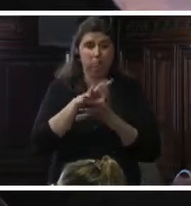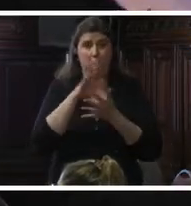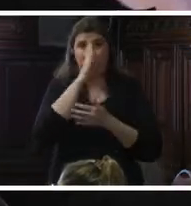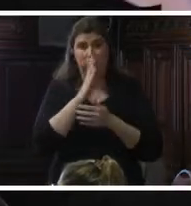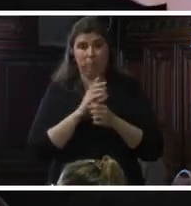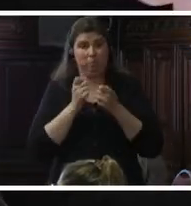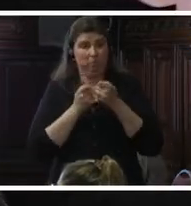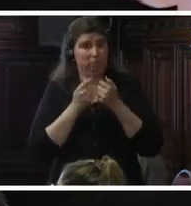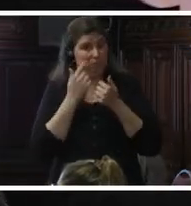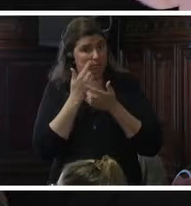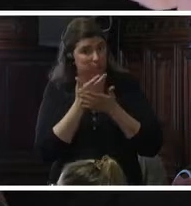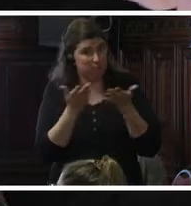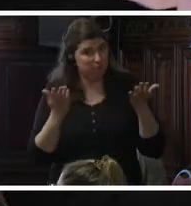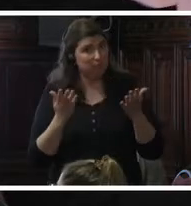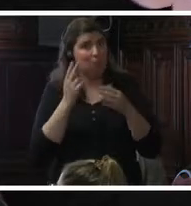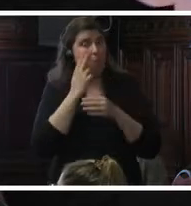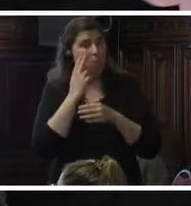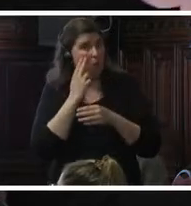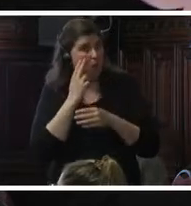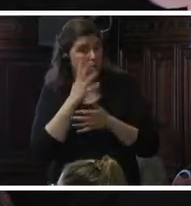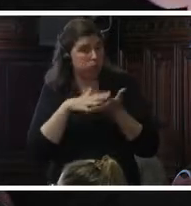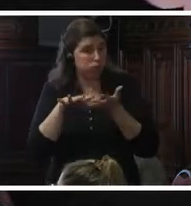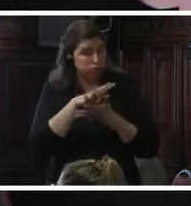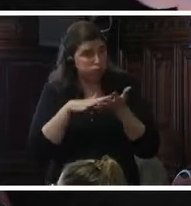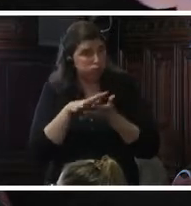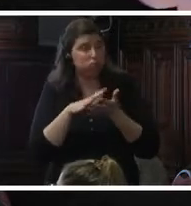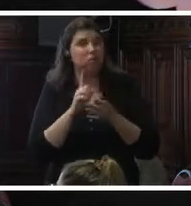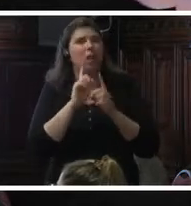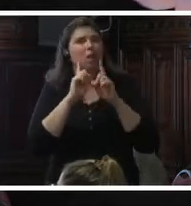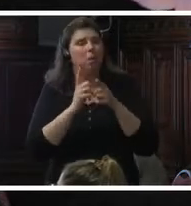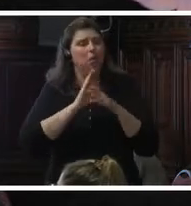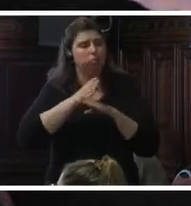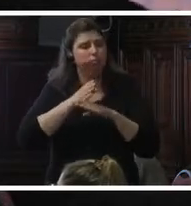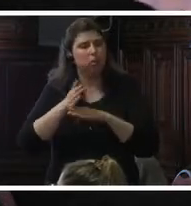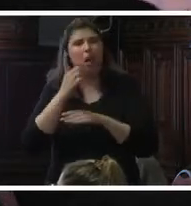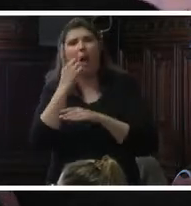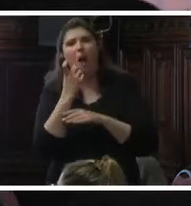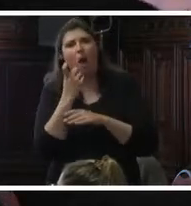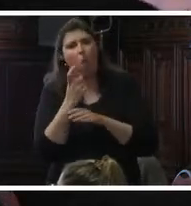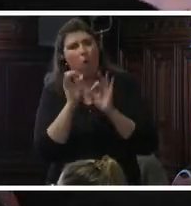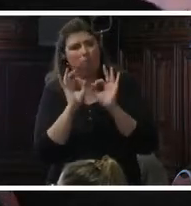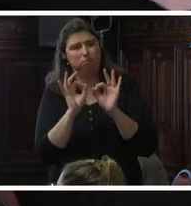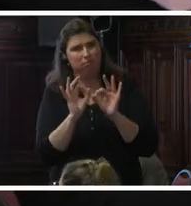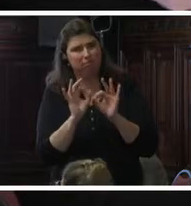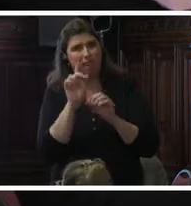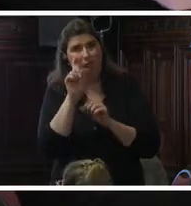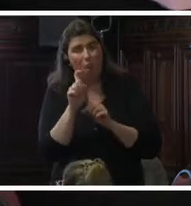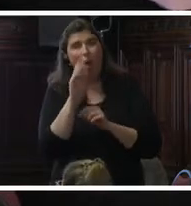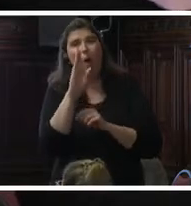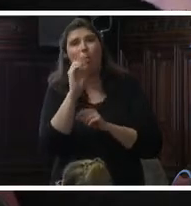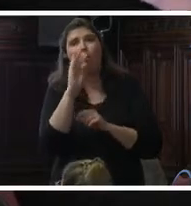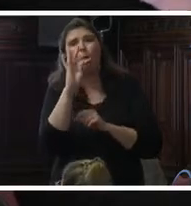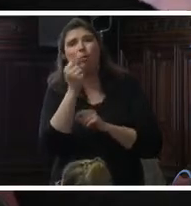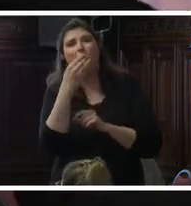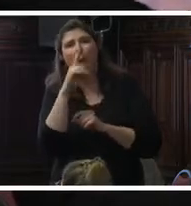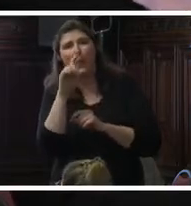socioambientais, como a falta de acesso a saneamento básico e água potável, que contribuem para a ocorrência de uma epidemia tripla, incluindo Zika,